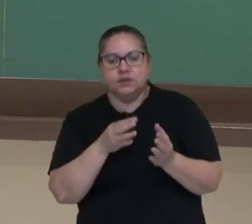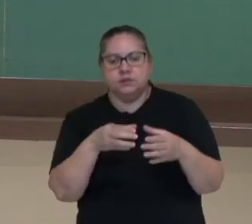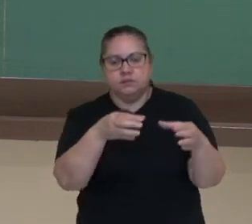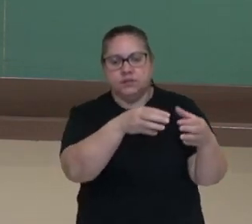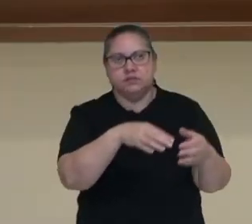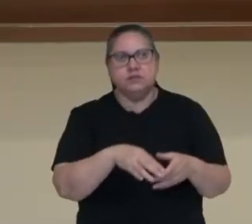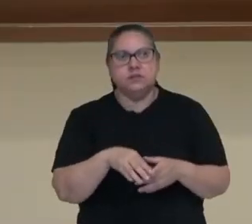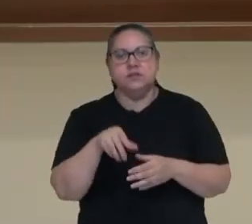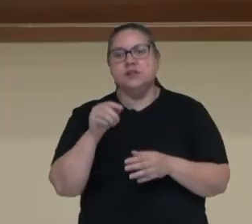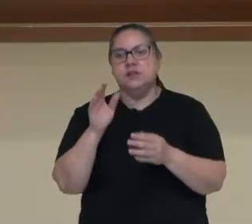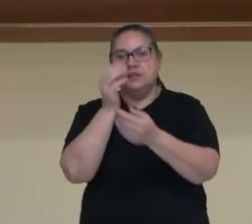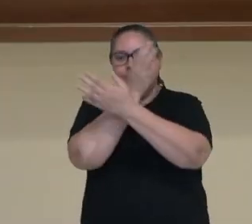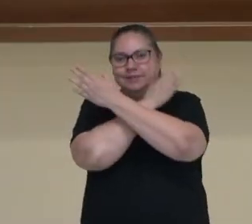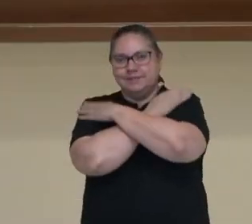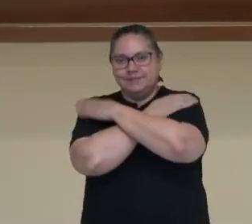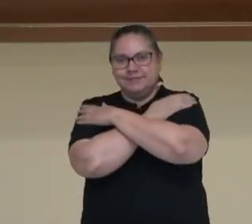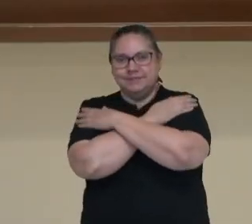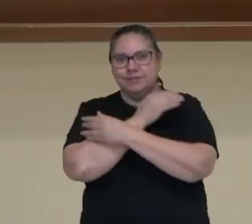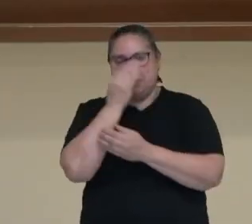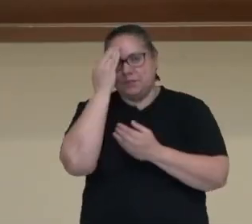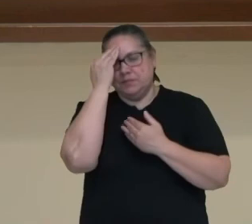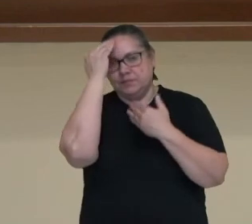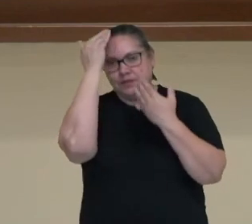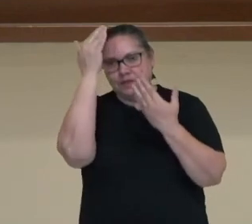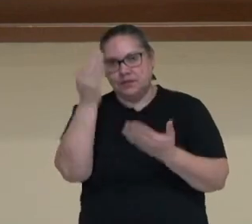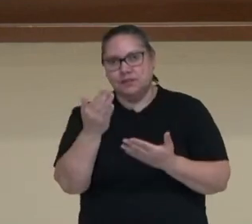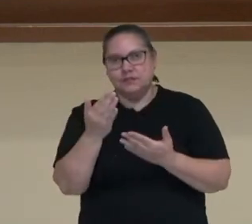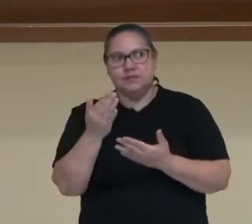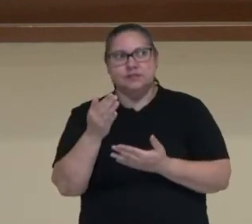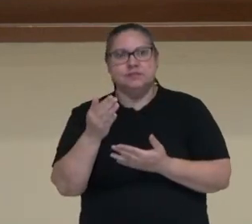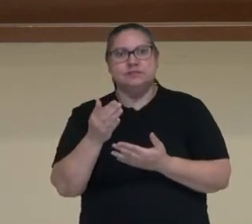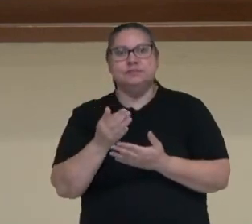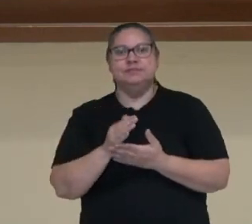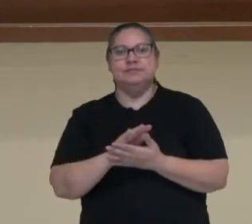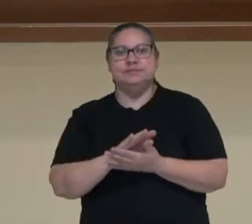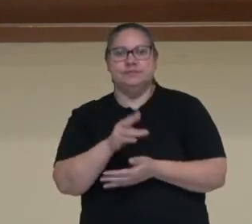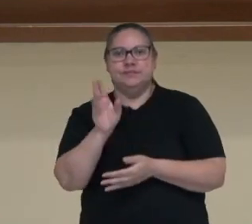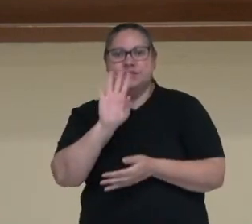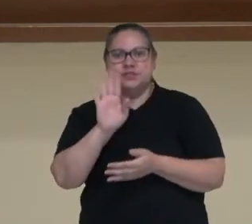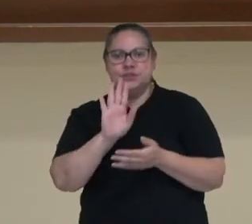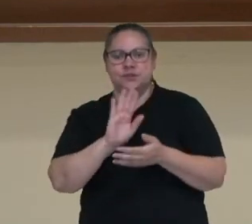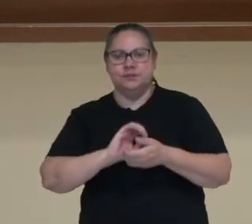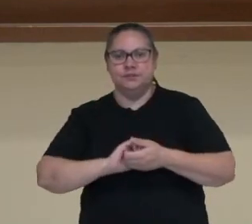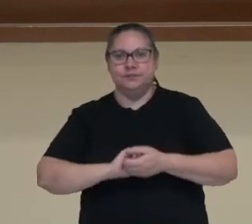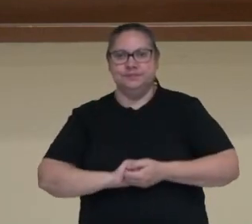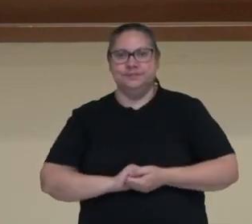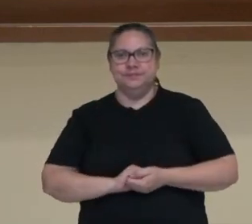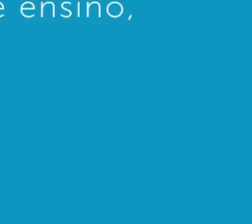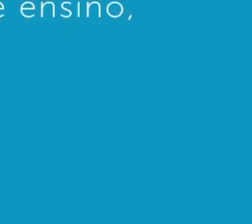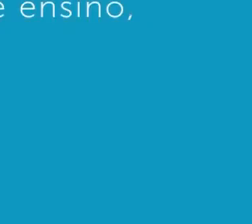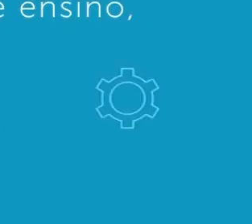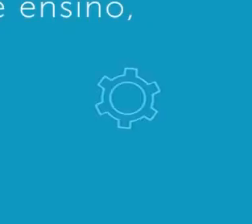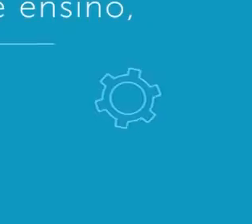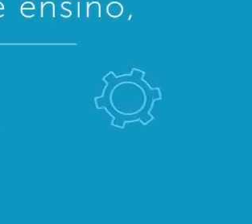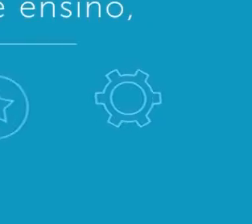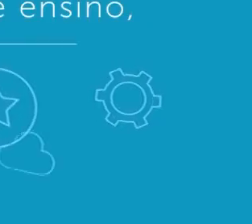Referências e aquele agradecimento a toda a galera da segunda série. Valeu, até a próxima!